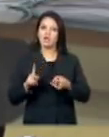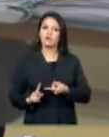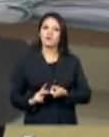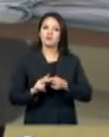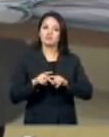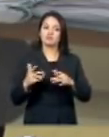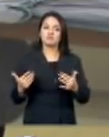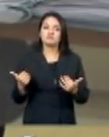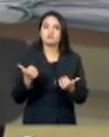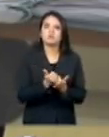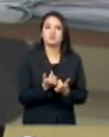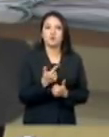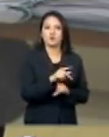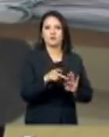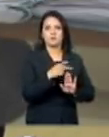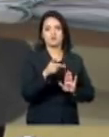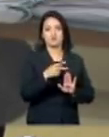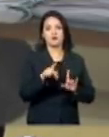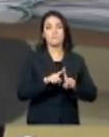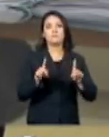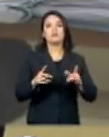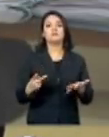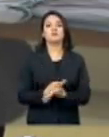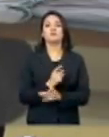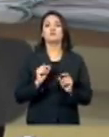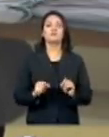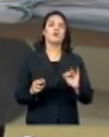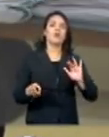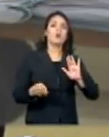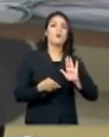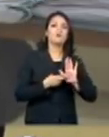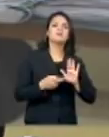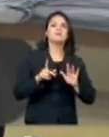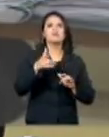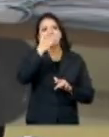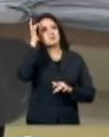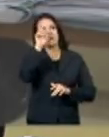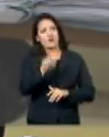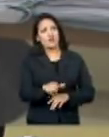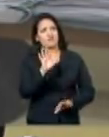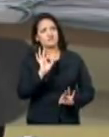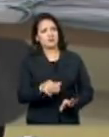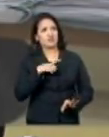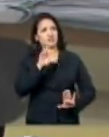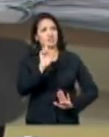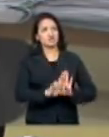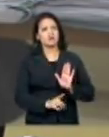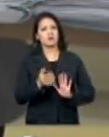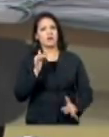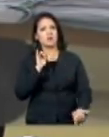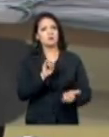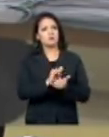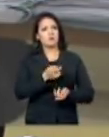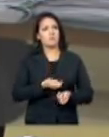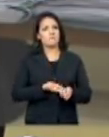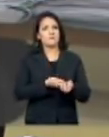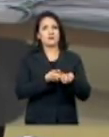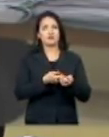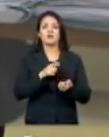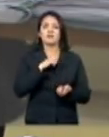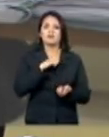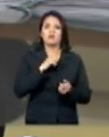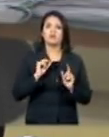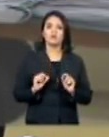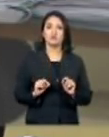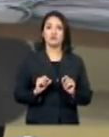anistiado ocorre que o reconhecimento da condição de anistiado se formalizou em violação direta ao artigo